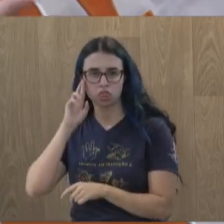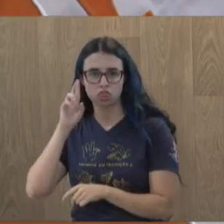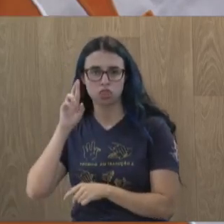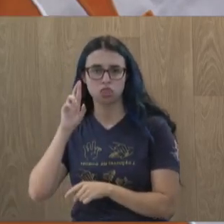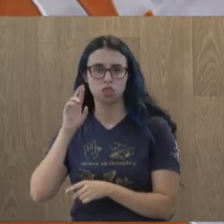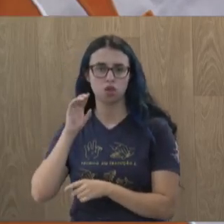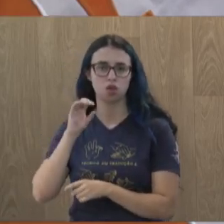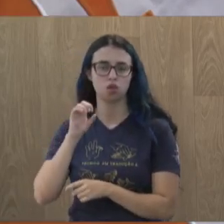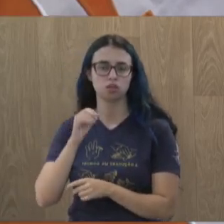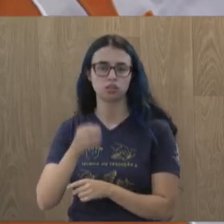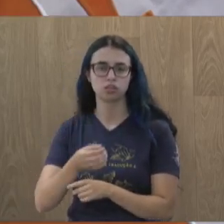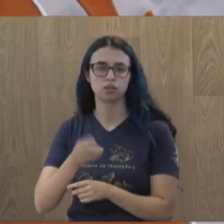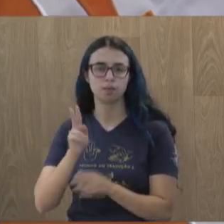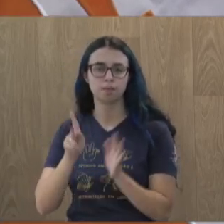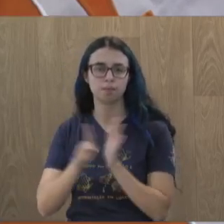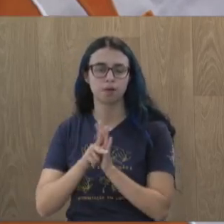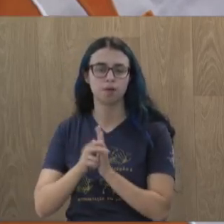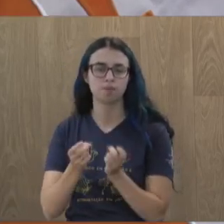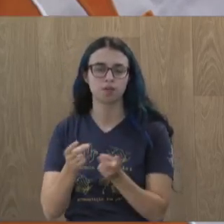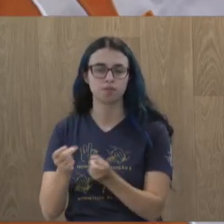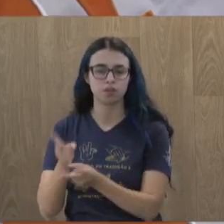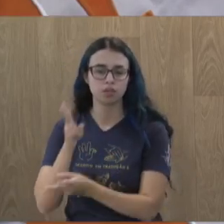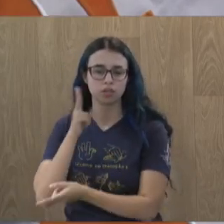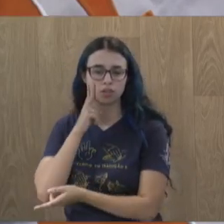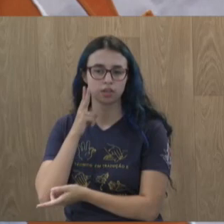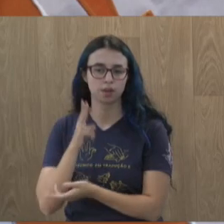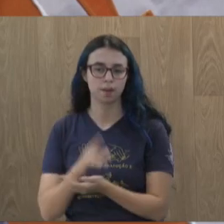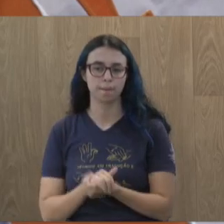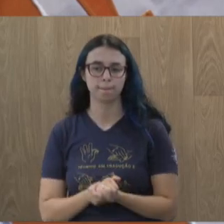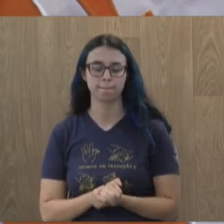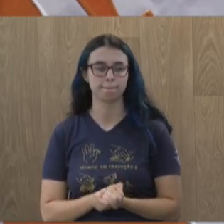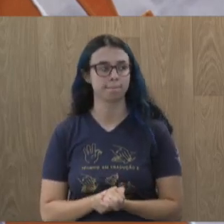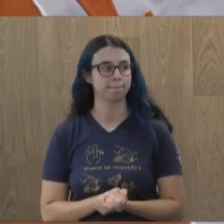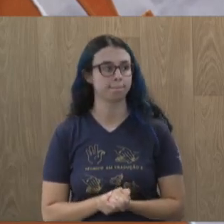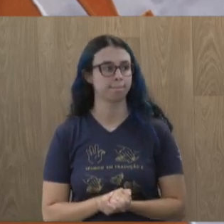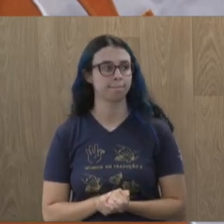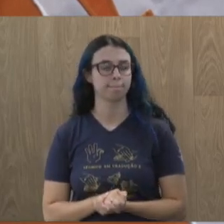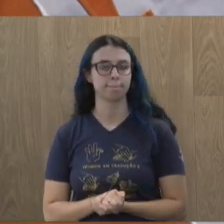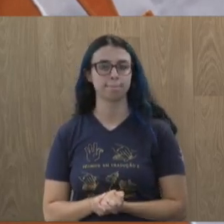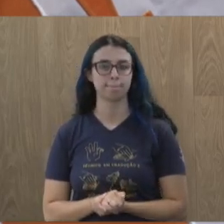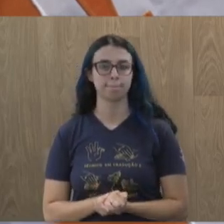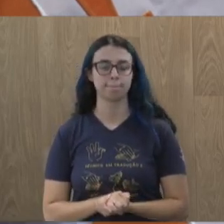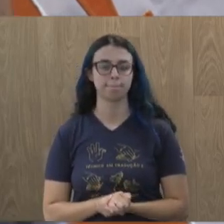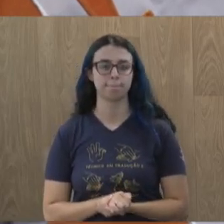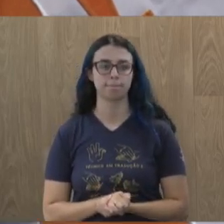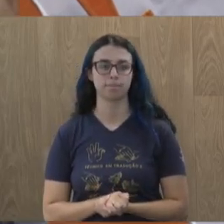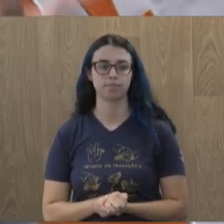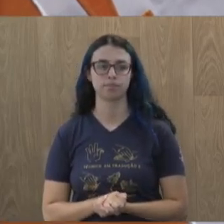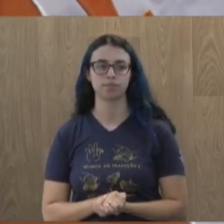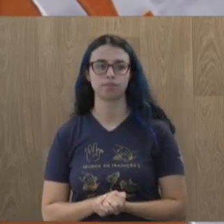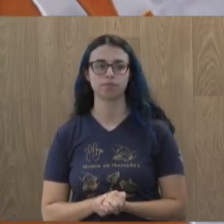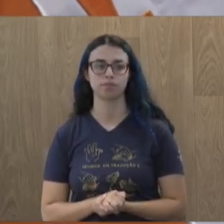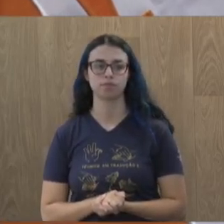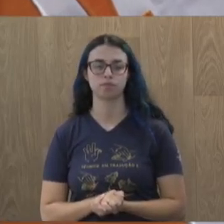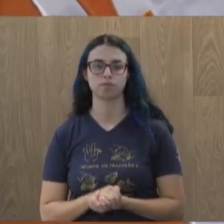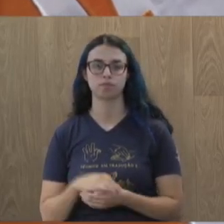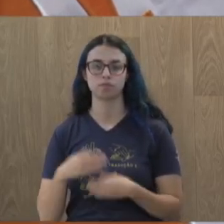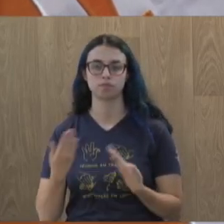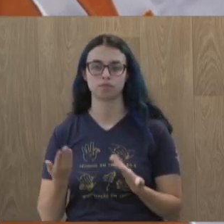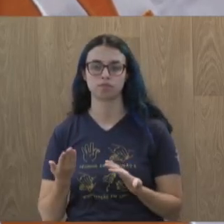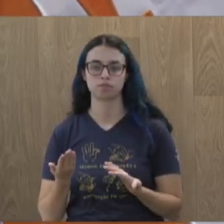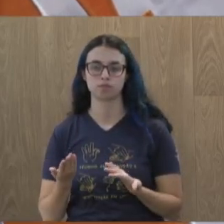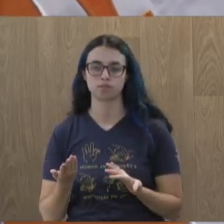grande amigo Rolandos. É, inclusive, ele ficou sendo como se ele fosse o próprio Rolandos,